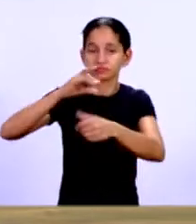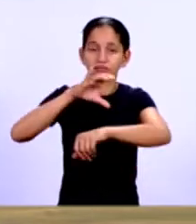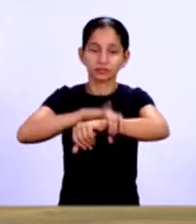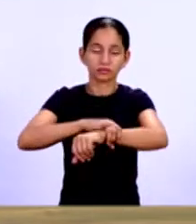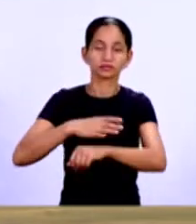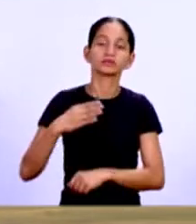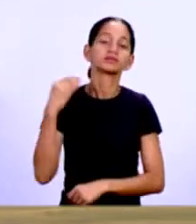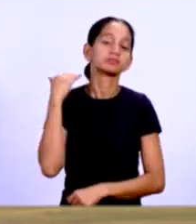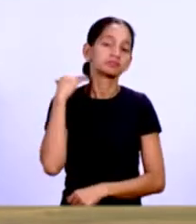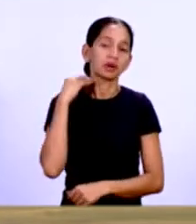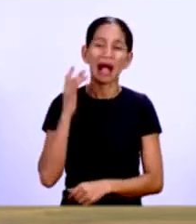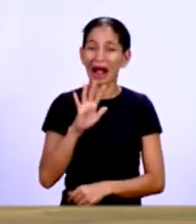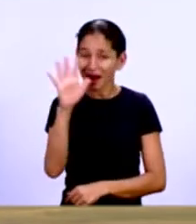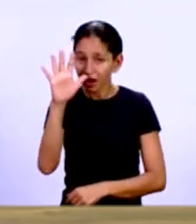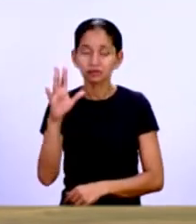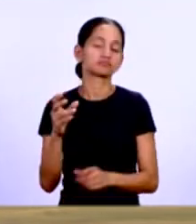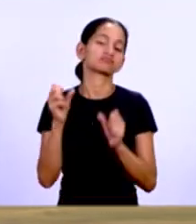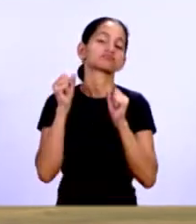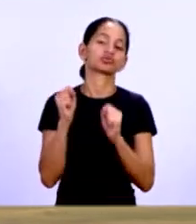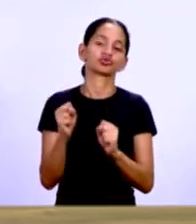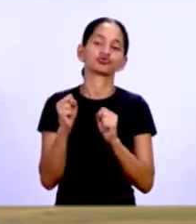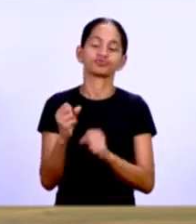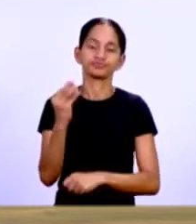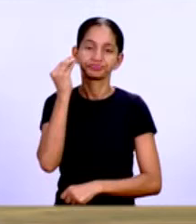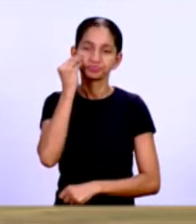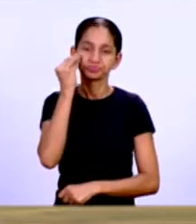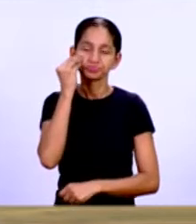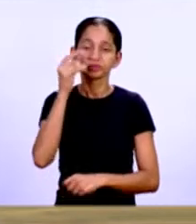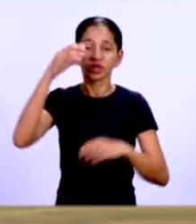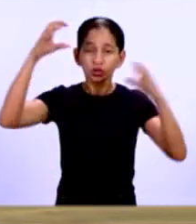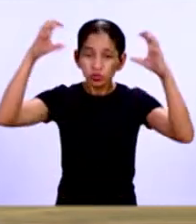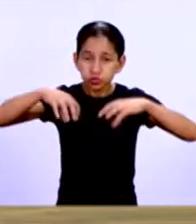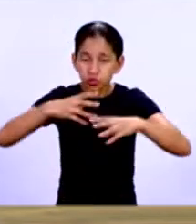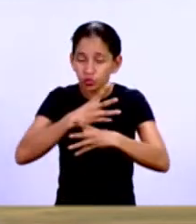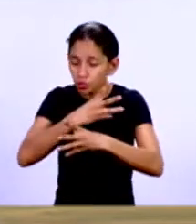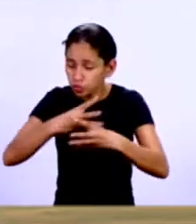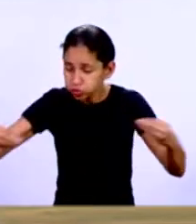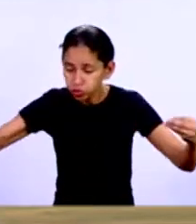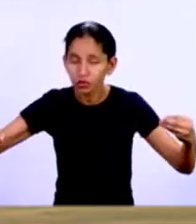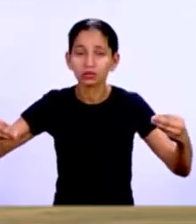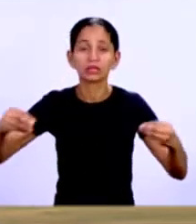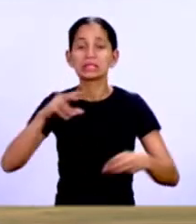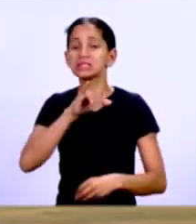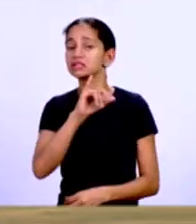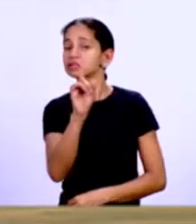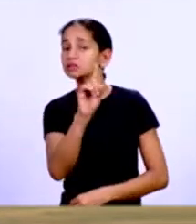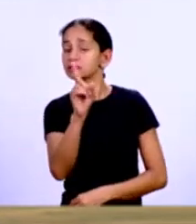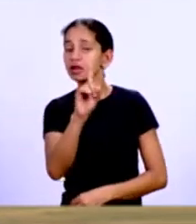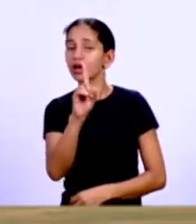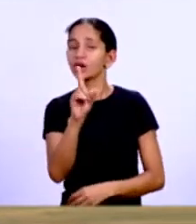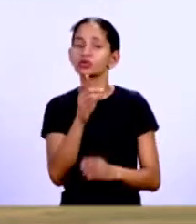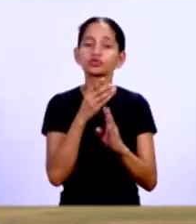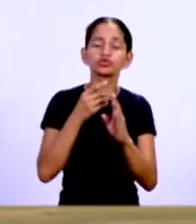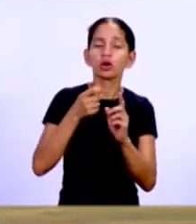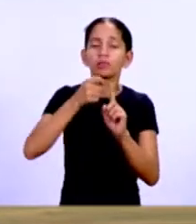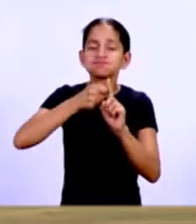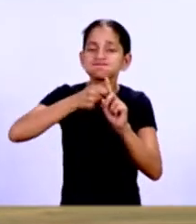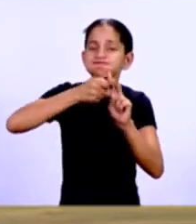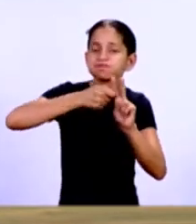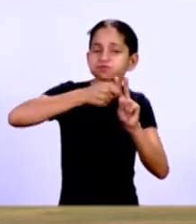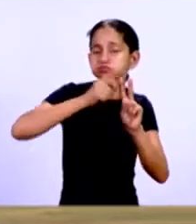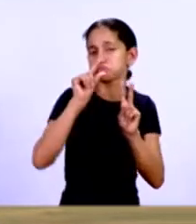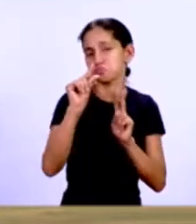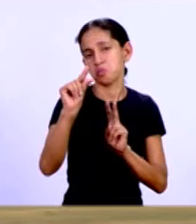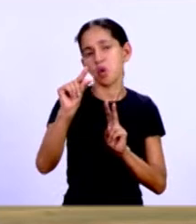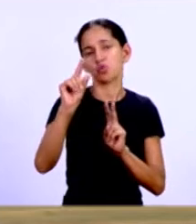por mais caro que seja, ele, em caso de chuva, ele perde tudo. E caso não chova, ele incorreu naquele pequeno custo para se